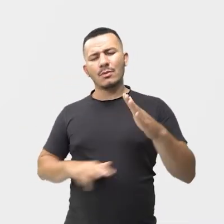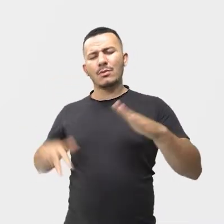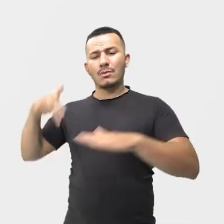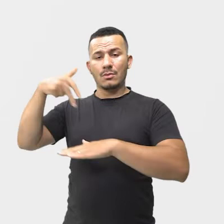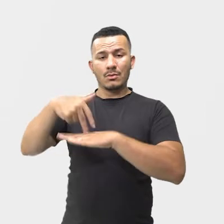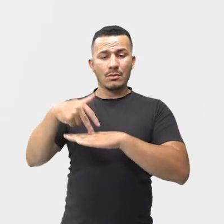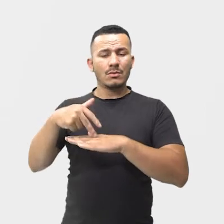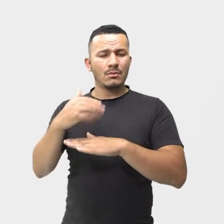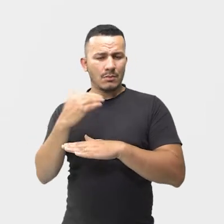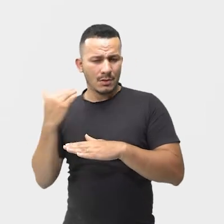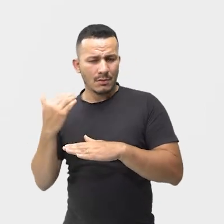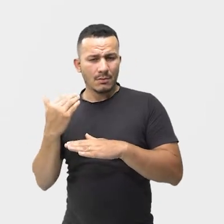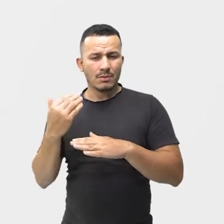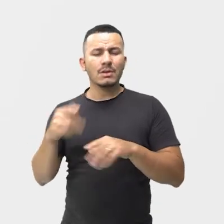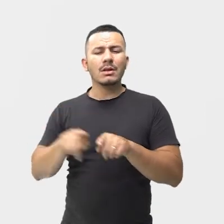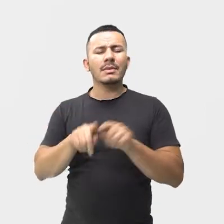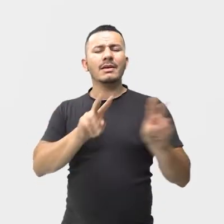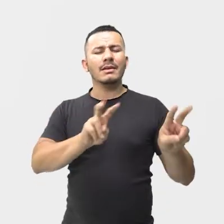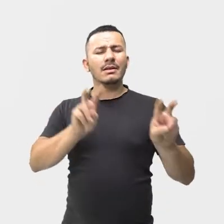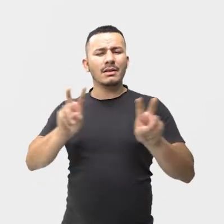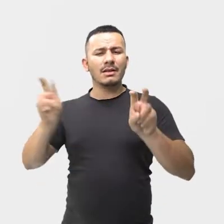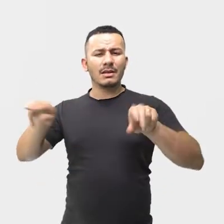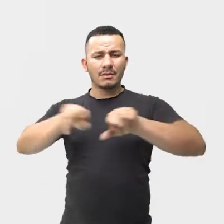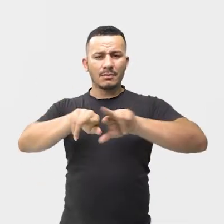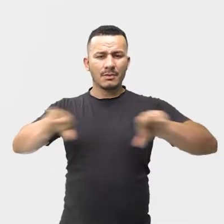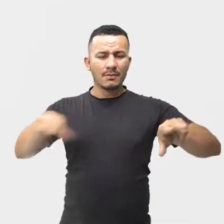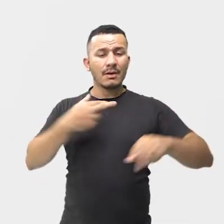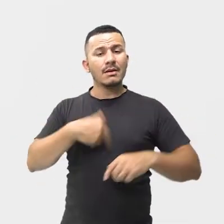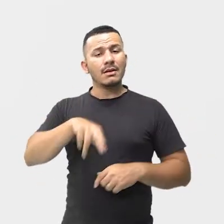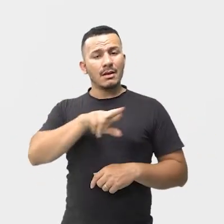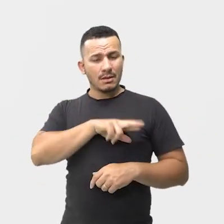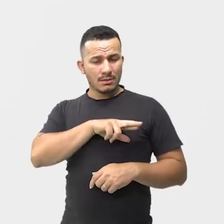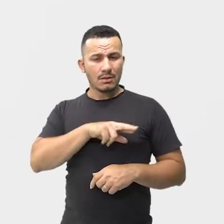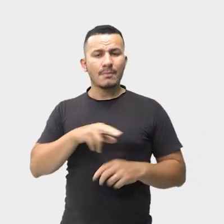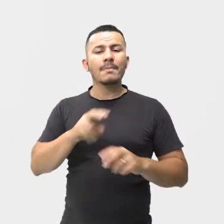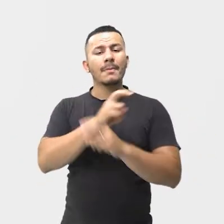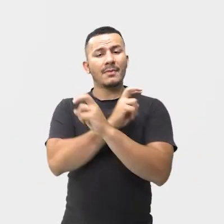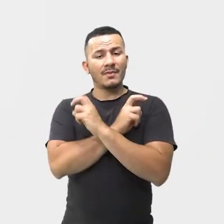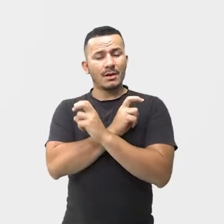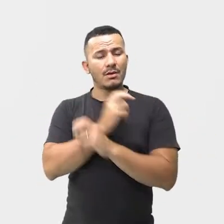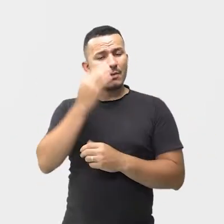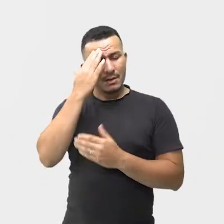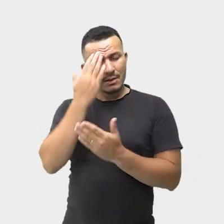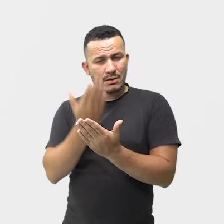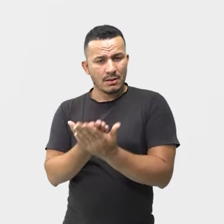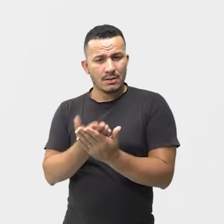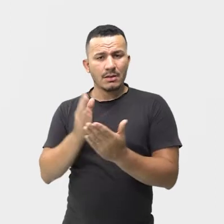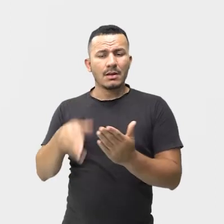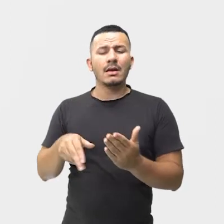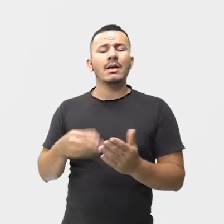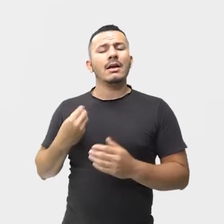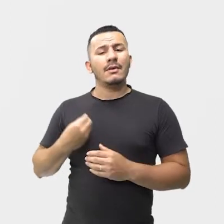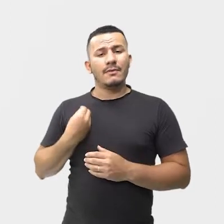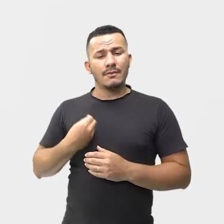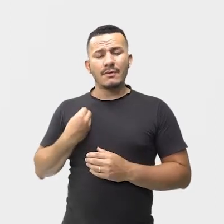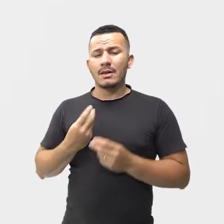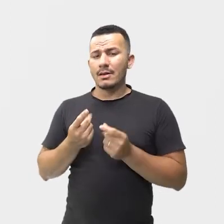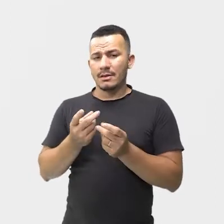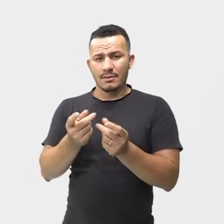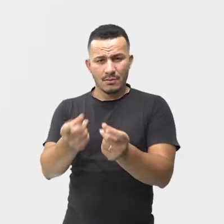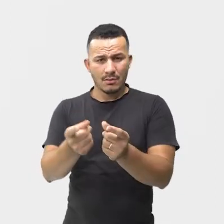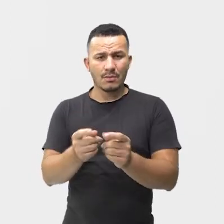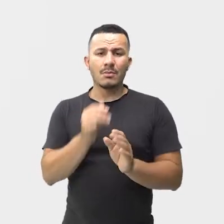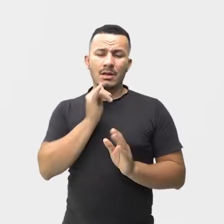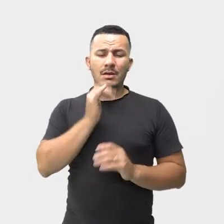outros temas da vida religiosa. Então, o que os faraós acreditavam? Eles acreditavam na vida eterna, ou